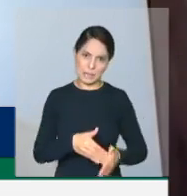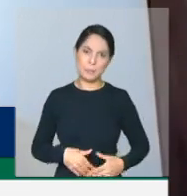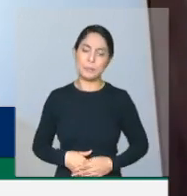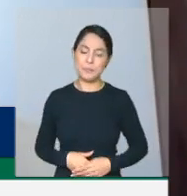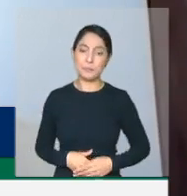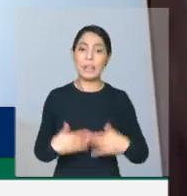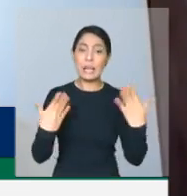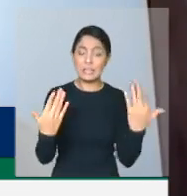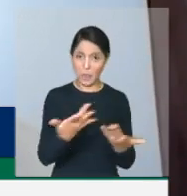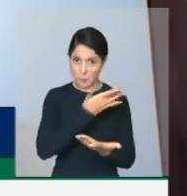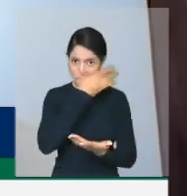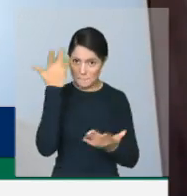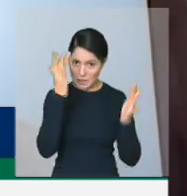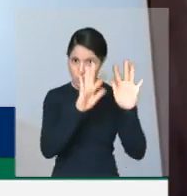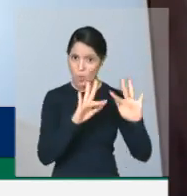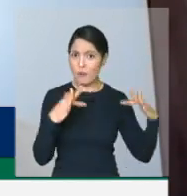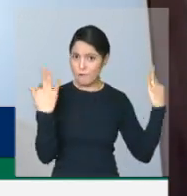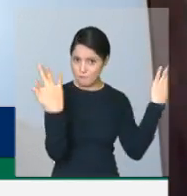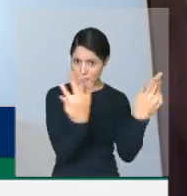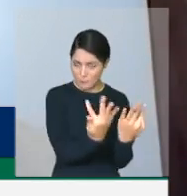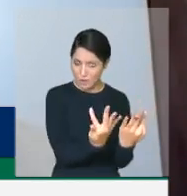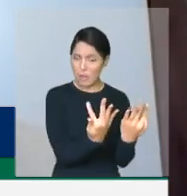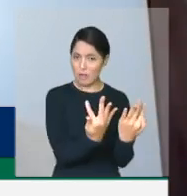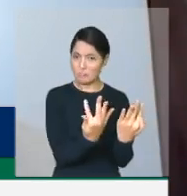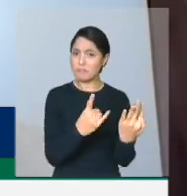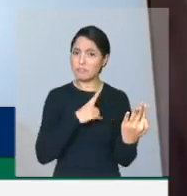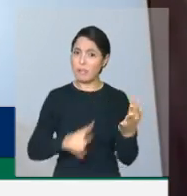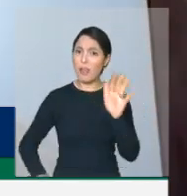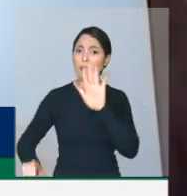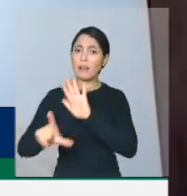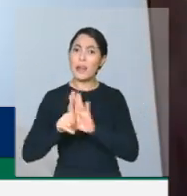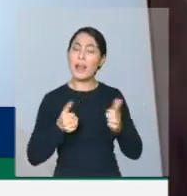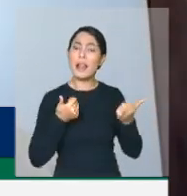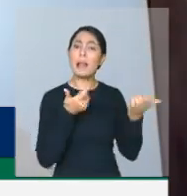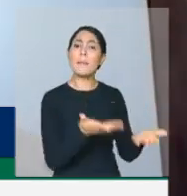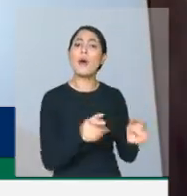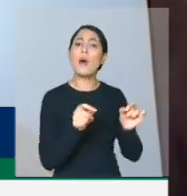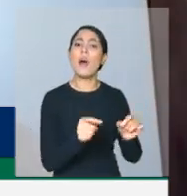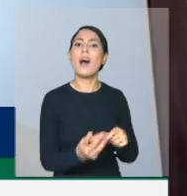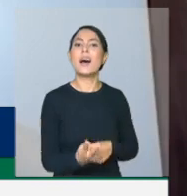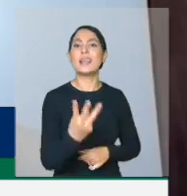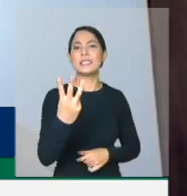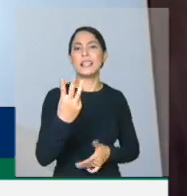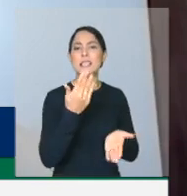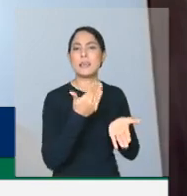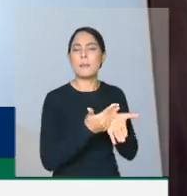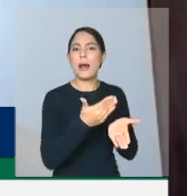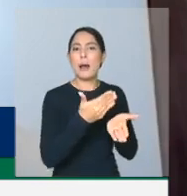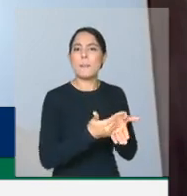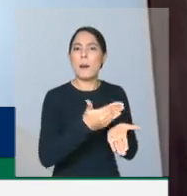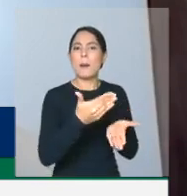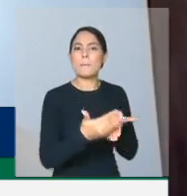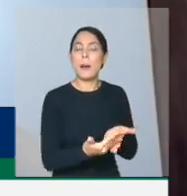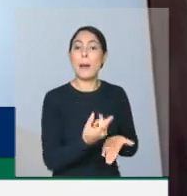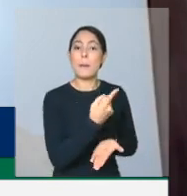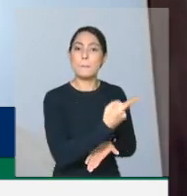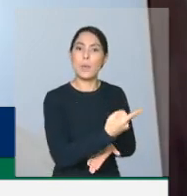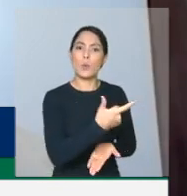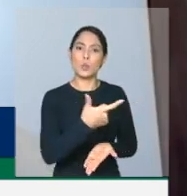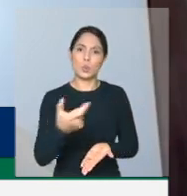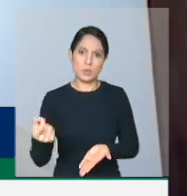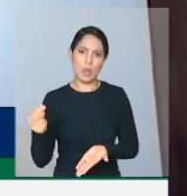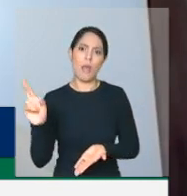família monoparental, a lei acertadamente concedeu 3 parcelas mensais de R$ 1.200,